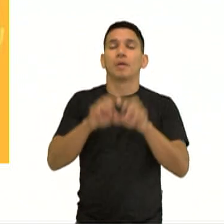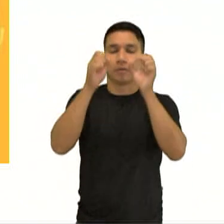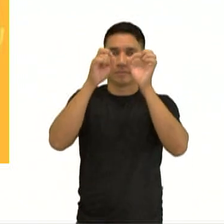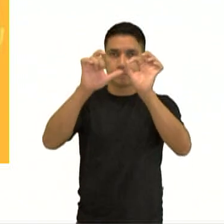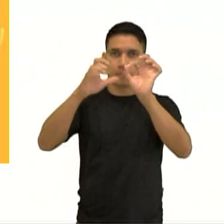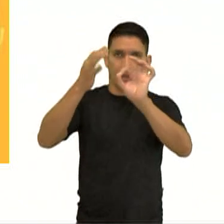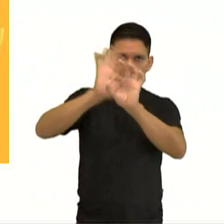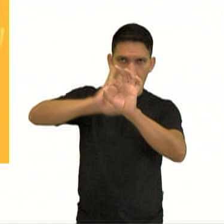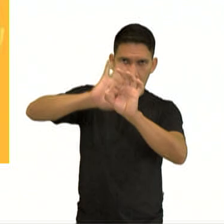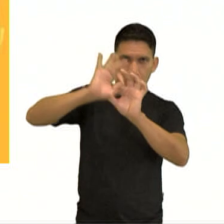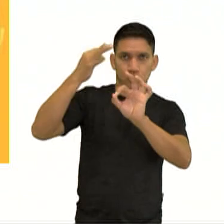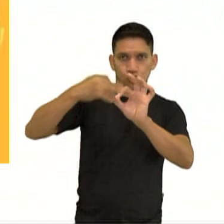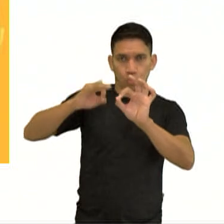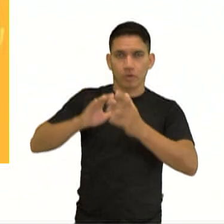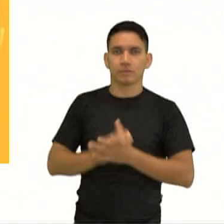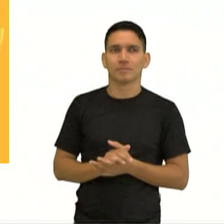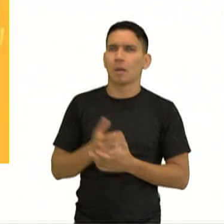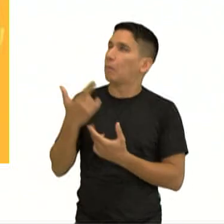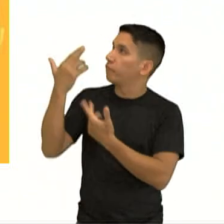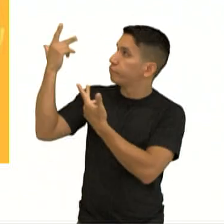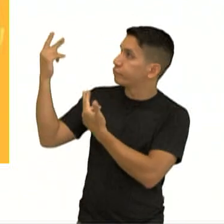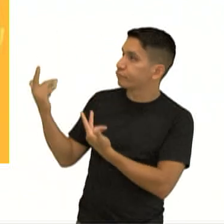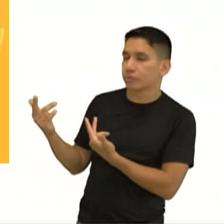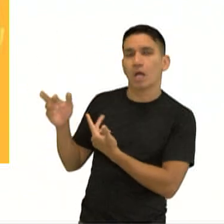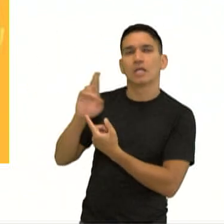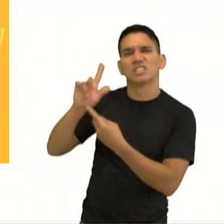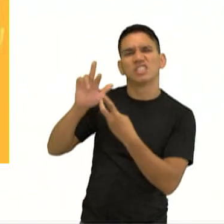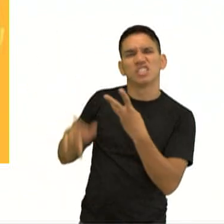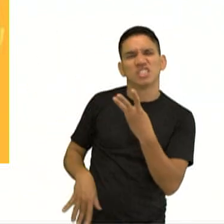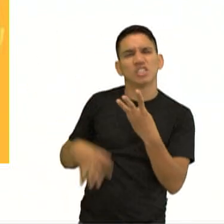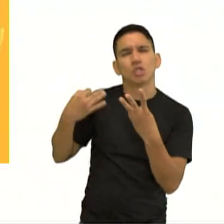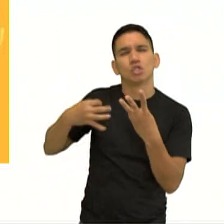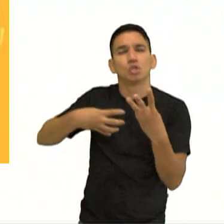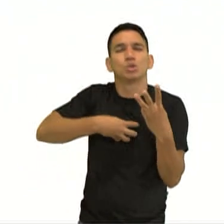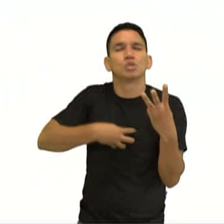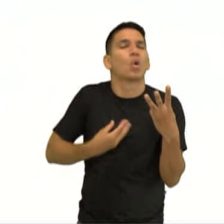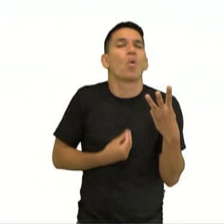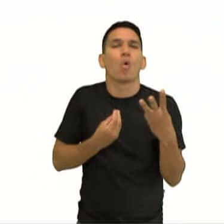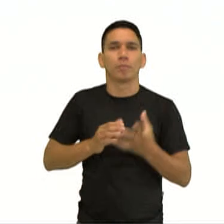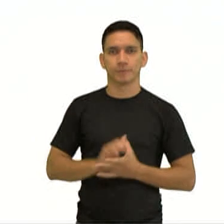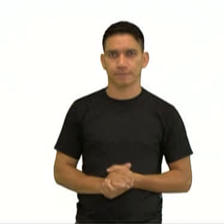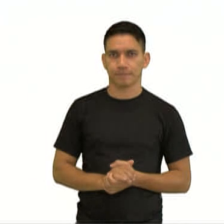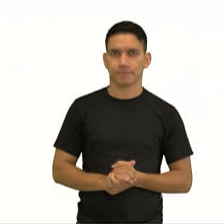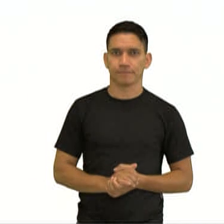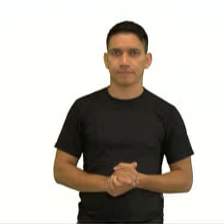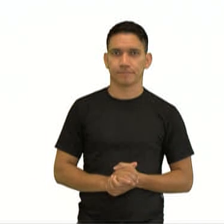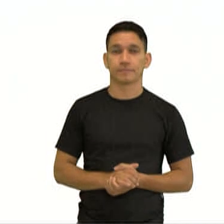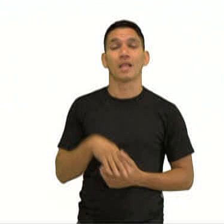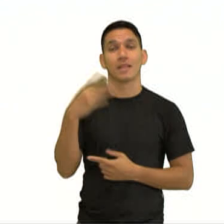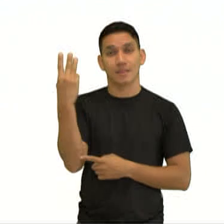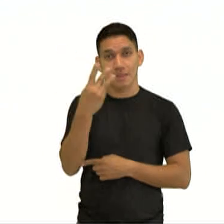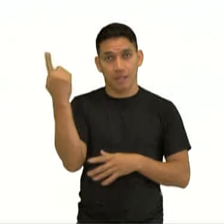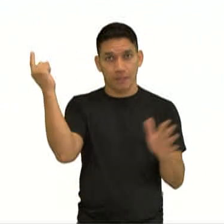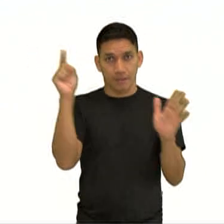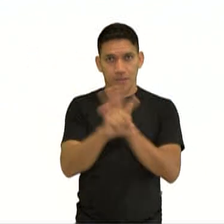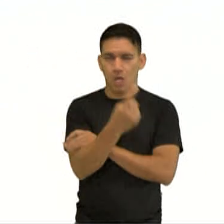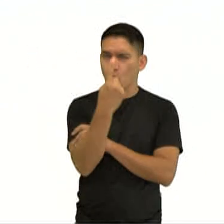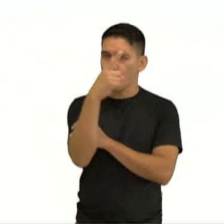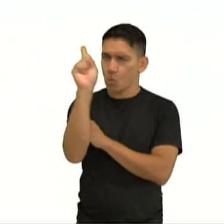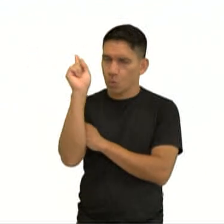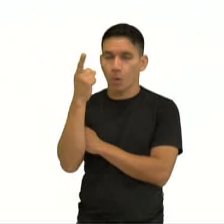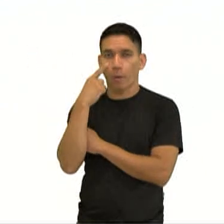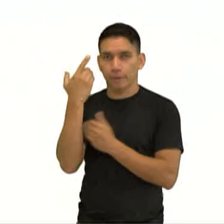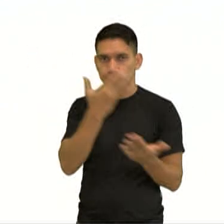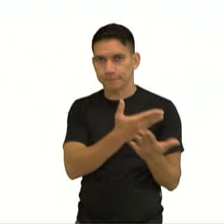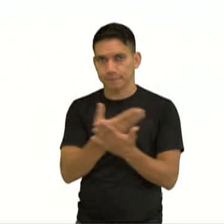no chikungunya, e Zika, manchas avermelhadas no corpo, né? E coceira. Vamos para o nosso terceiro e último quiz